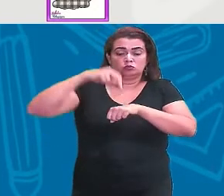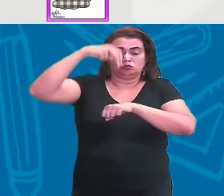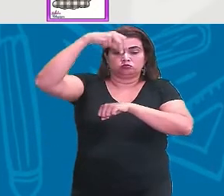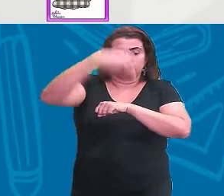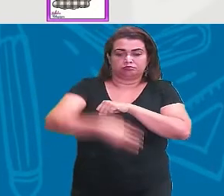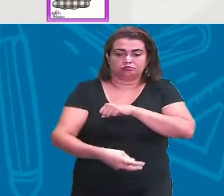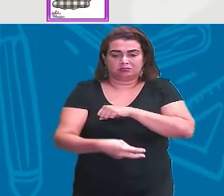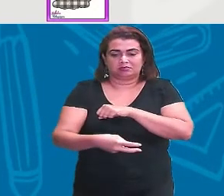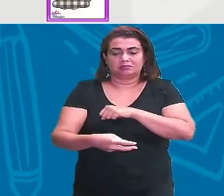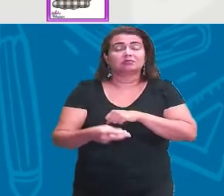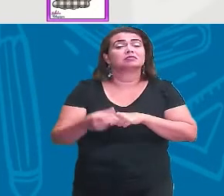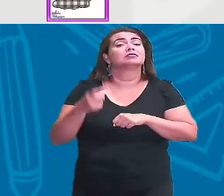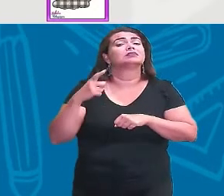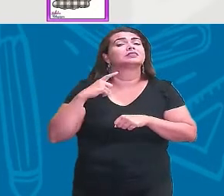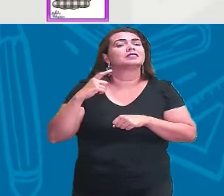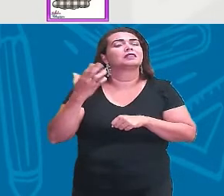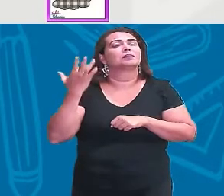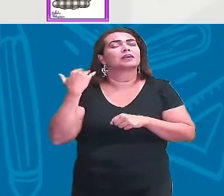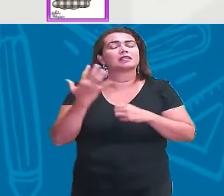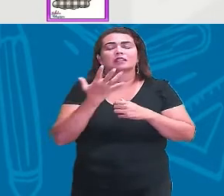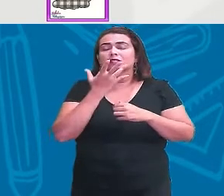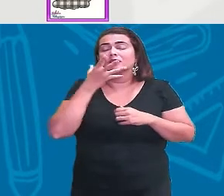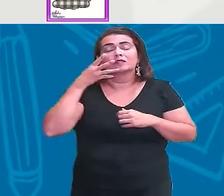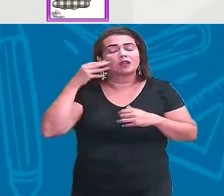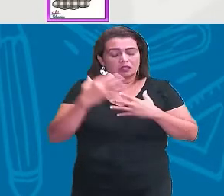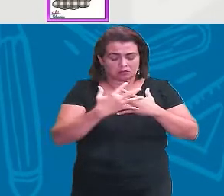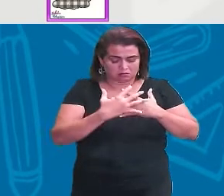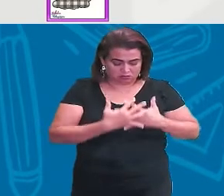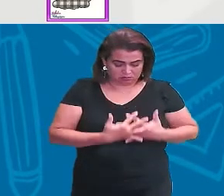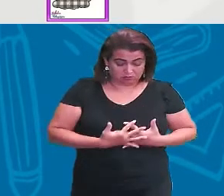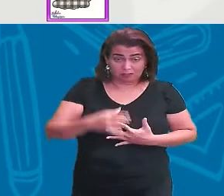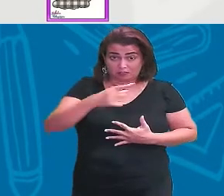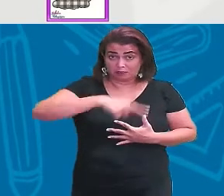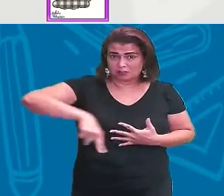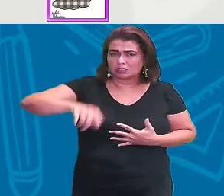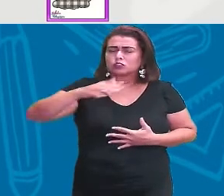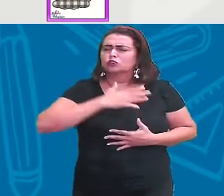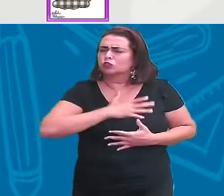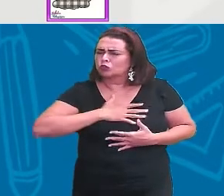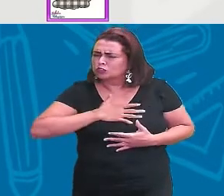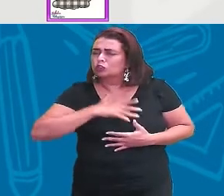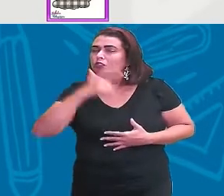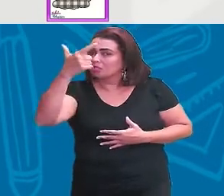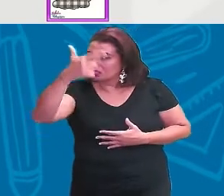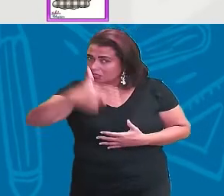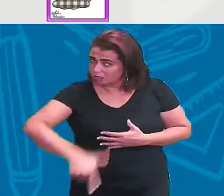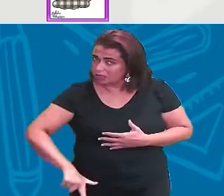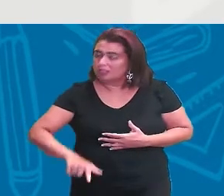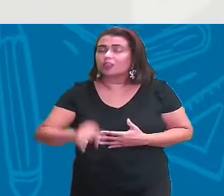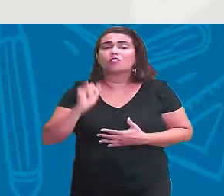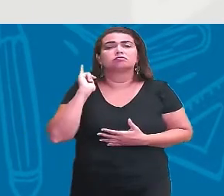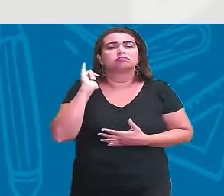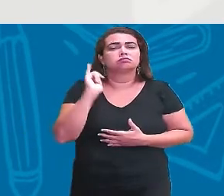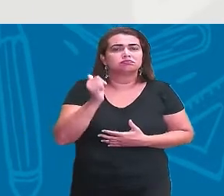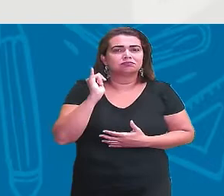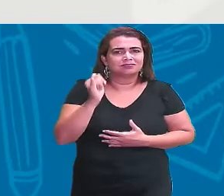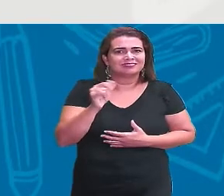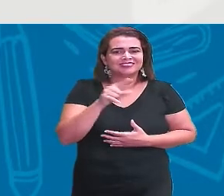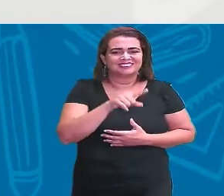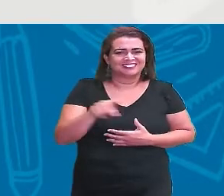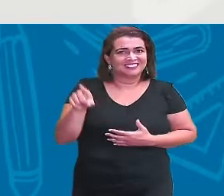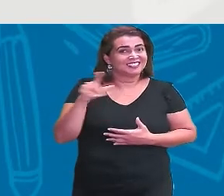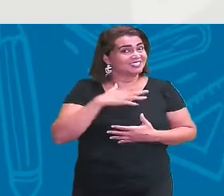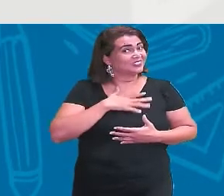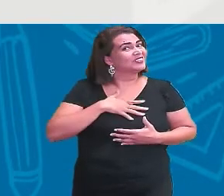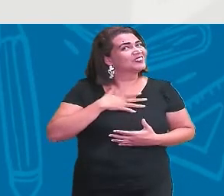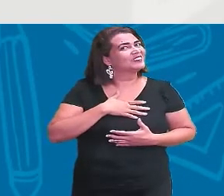um gato xadrez. Quem gostou dessa história, que conte outra vez. E aí,